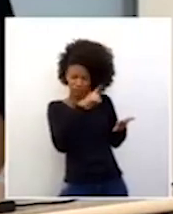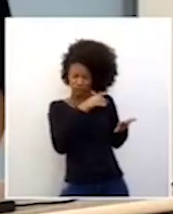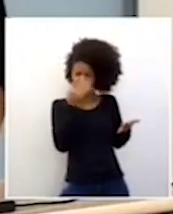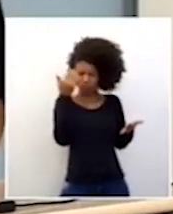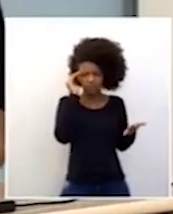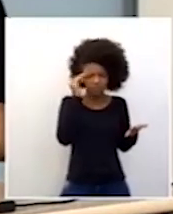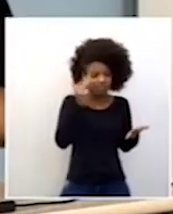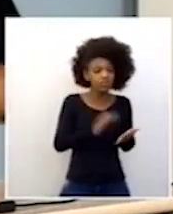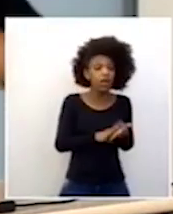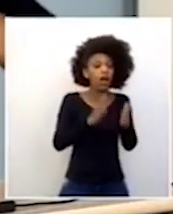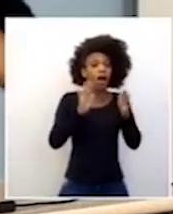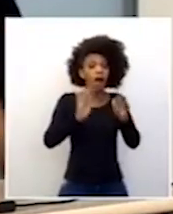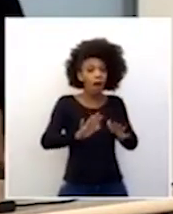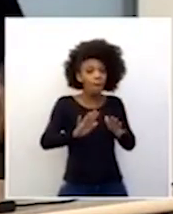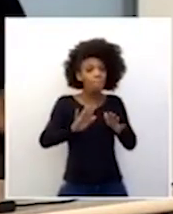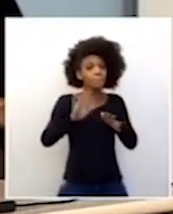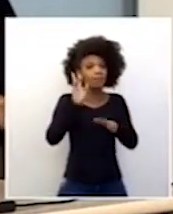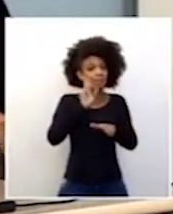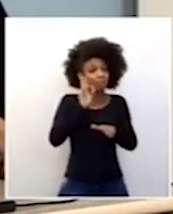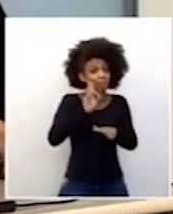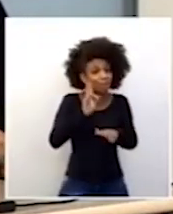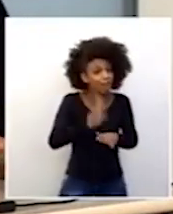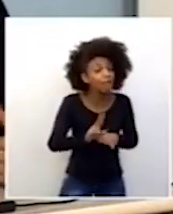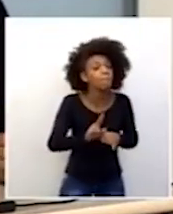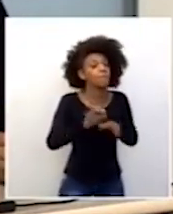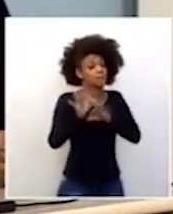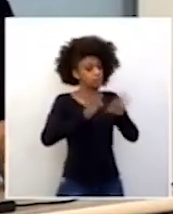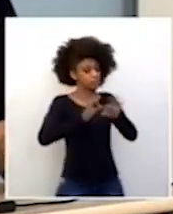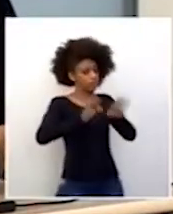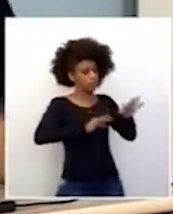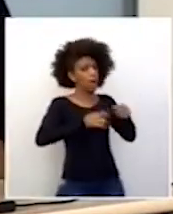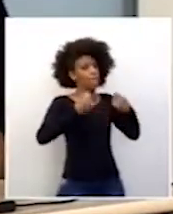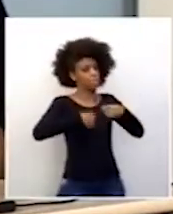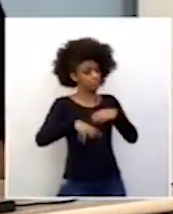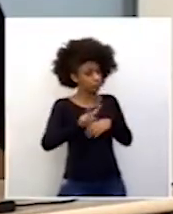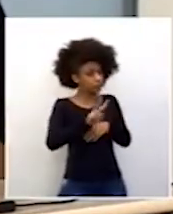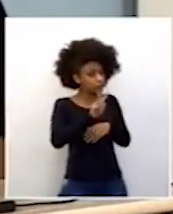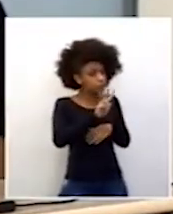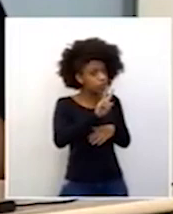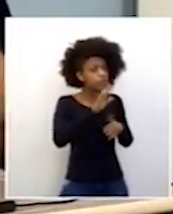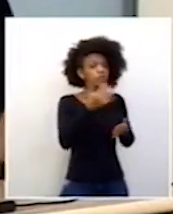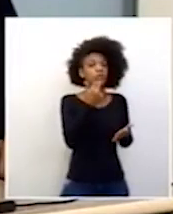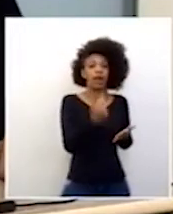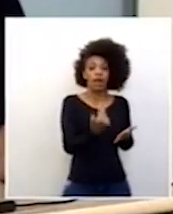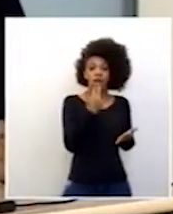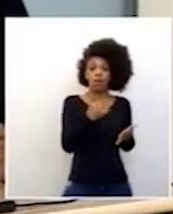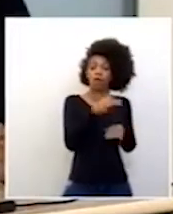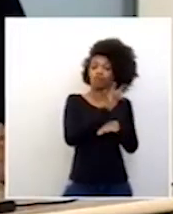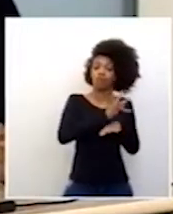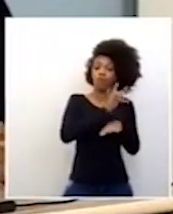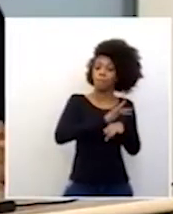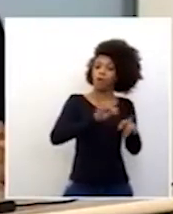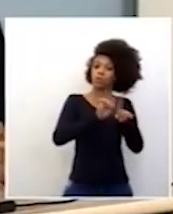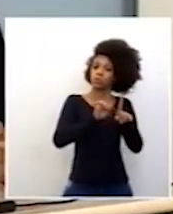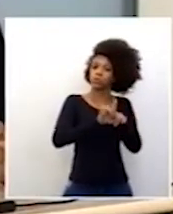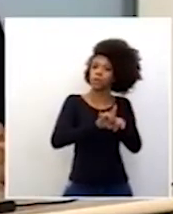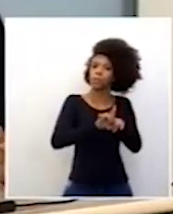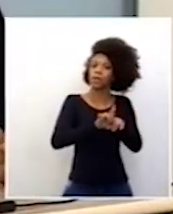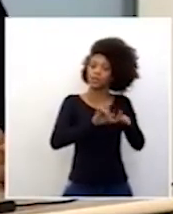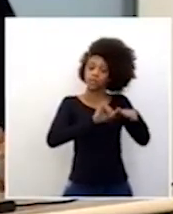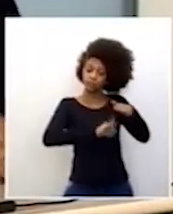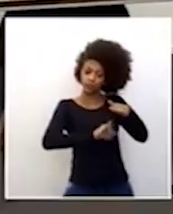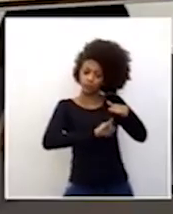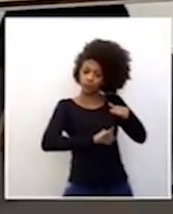gente, lembra de toda a preparação que a gente fez nessa aula. A gente precisa valorizar tanto a linguagem formal quanto a linguagem formal.